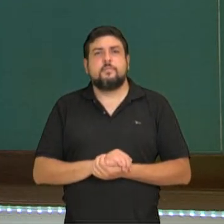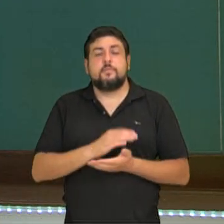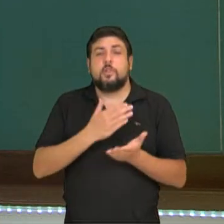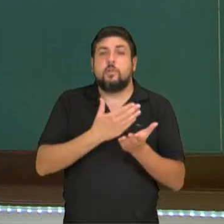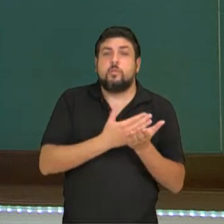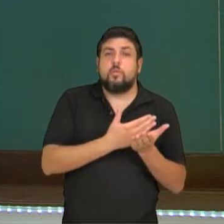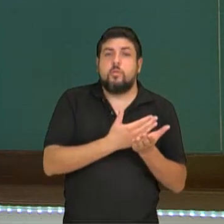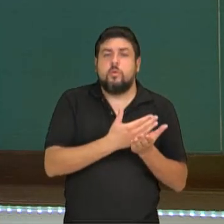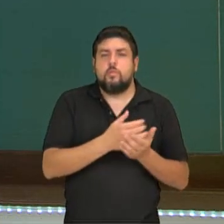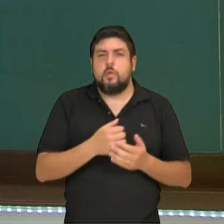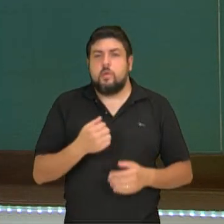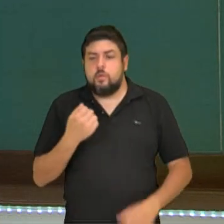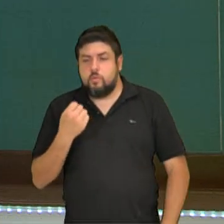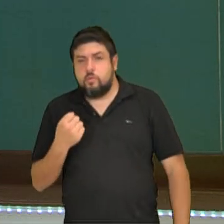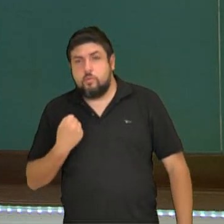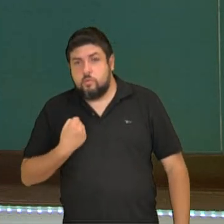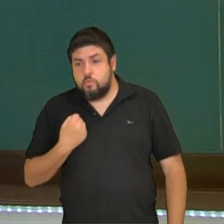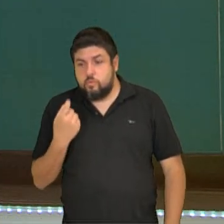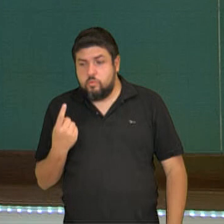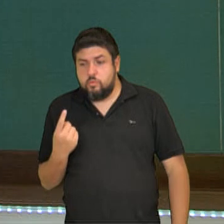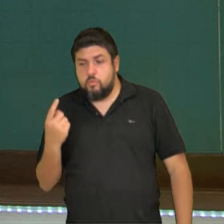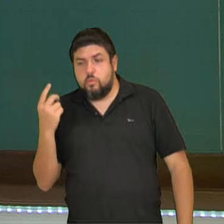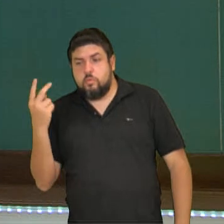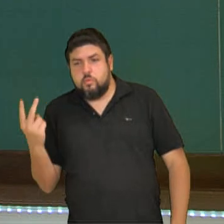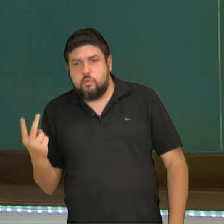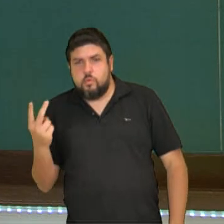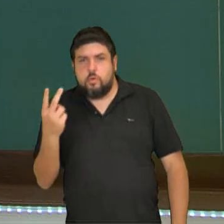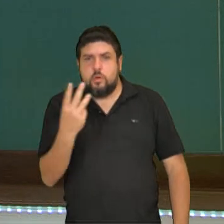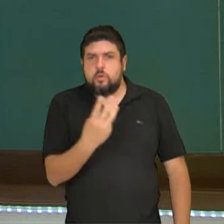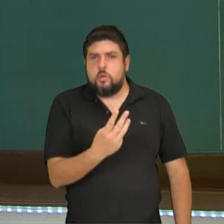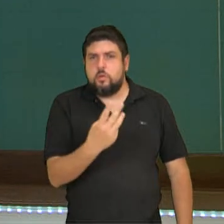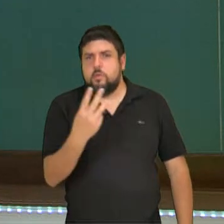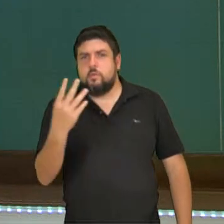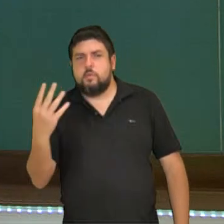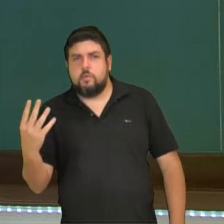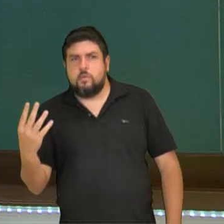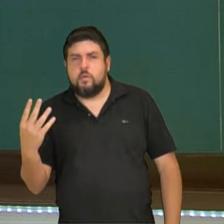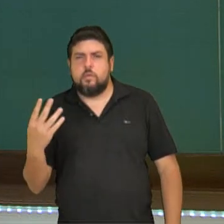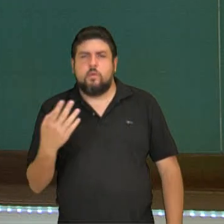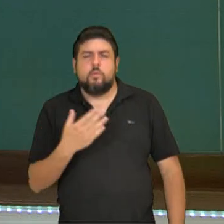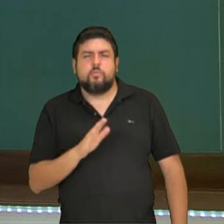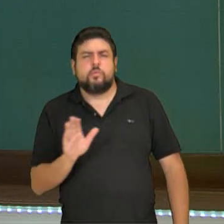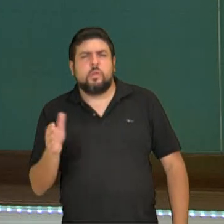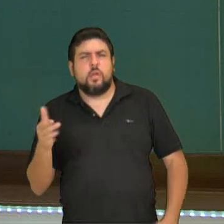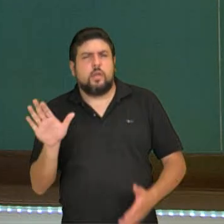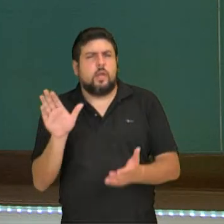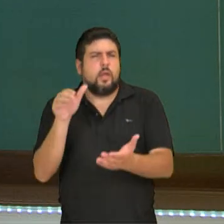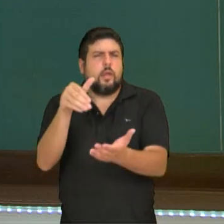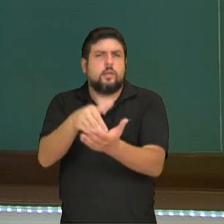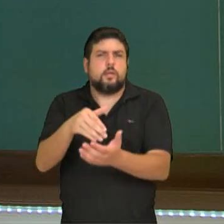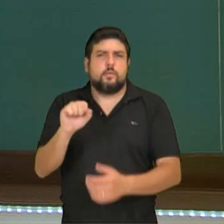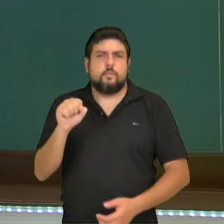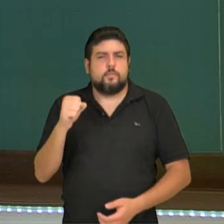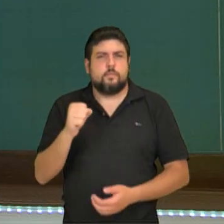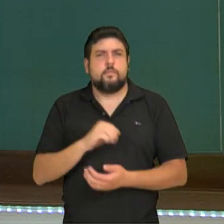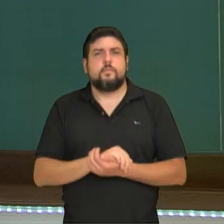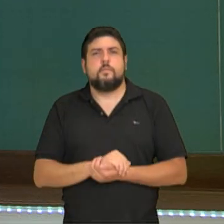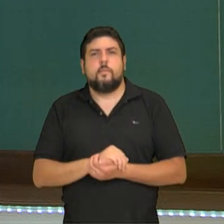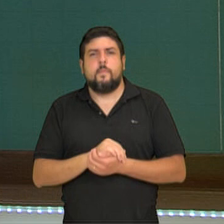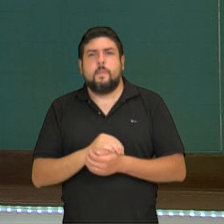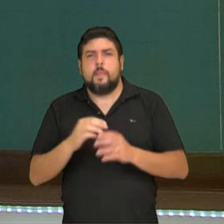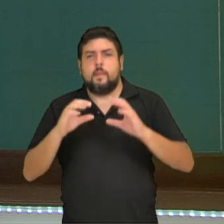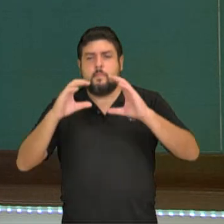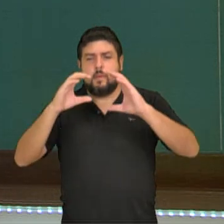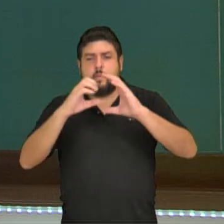ponto de controle 1, 2, 3, 4 e assim por diante, até finalizar aqui depois do ponto de controle 8. Ó. Lembra? 2 círculos e